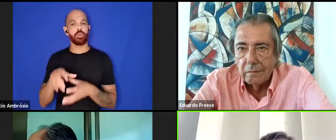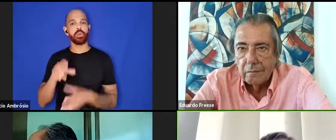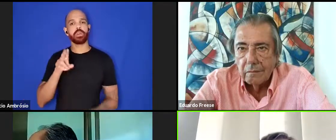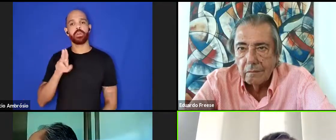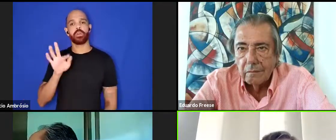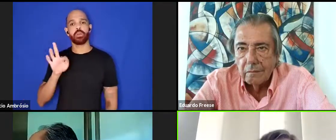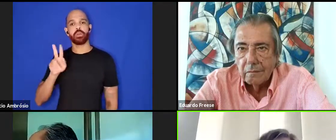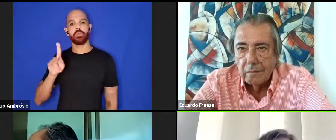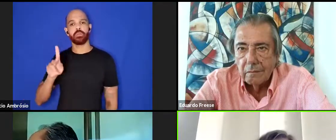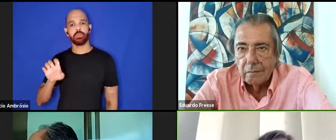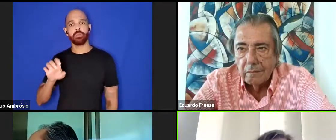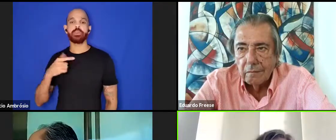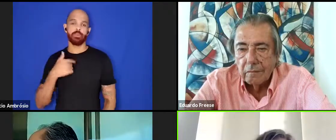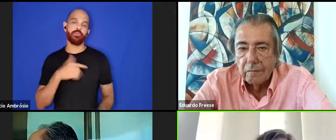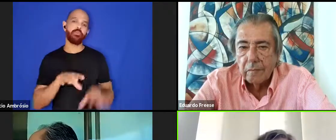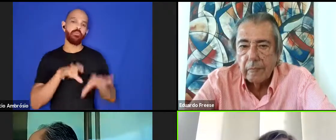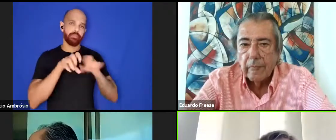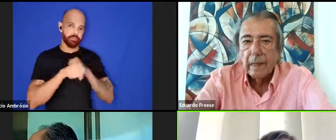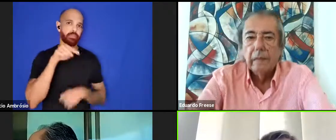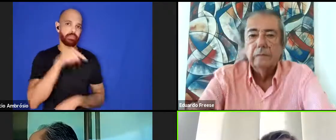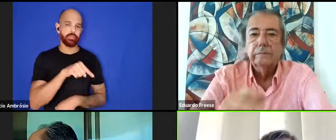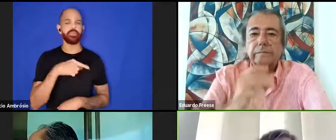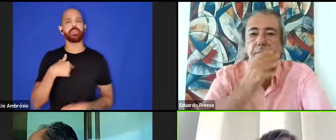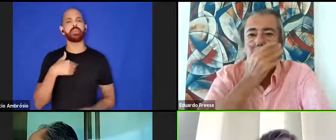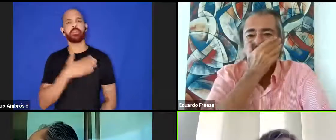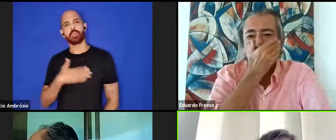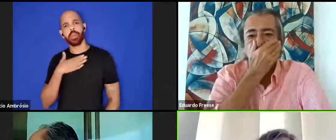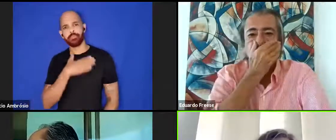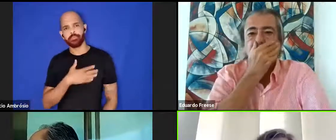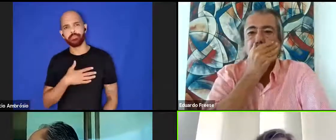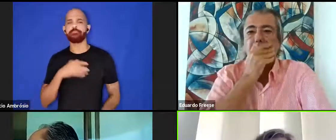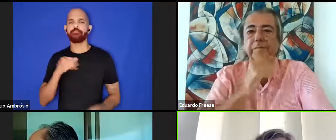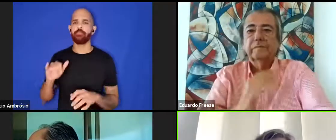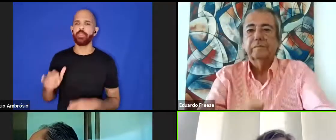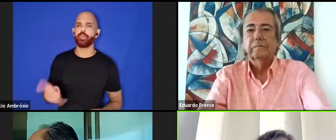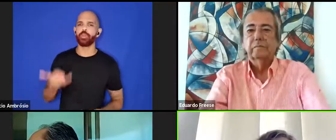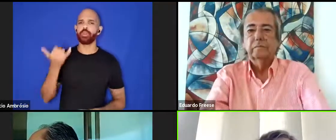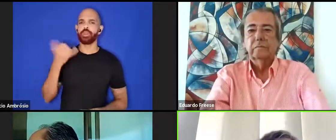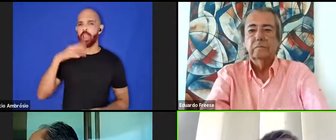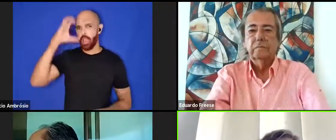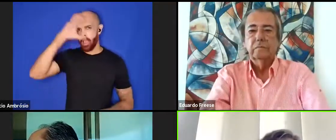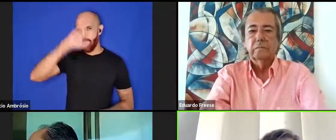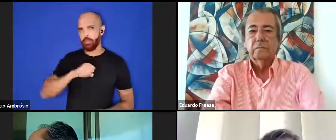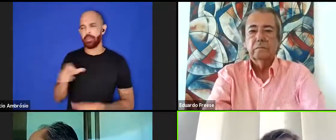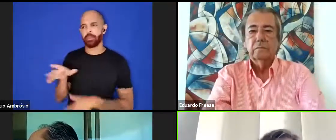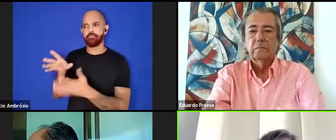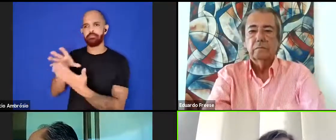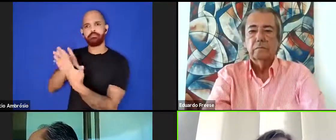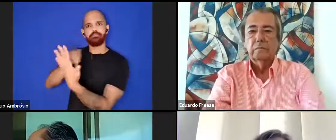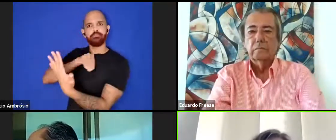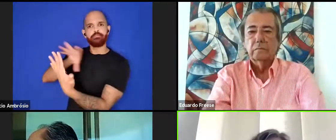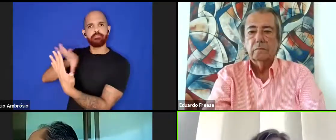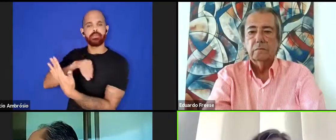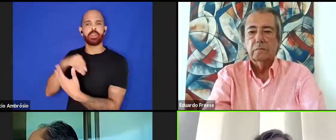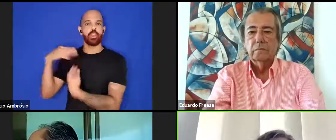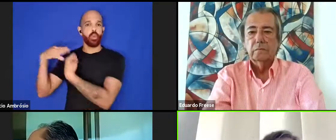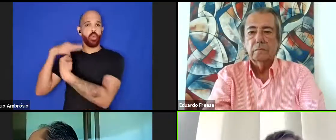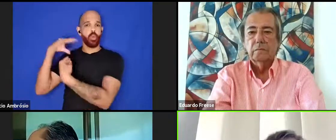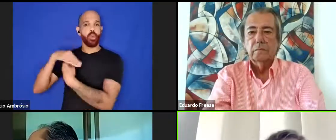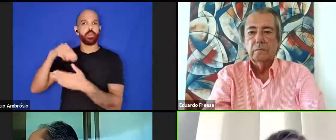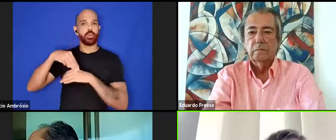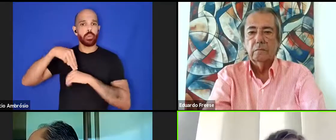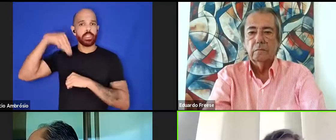egressa e da qual tive o prazer e a oportunidade de aprender muito com ele, tanto na orientação do mestrado como do